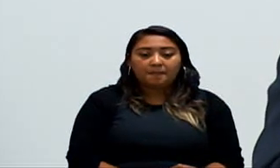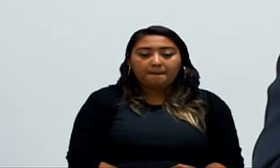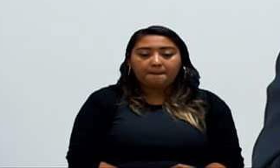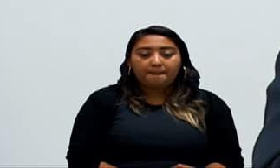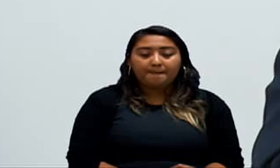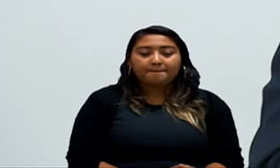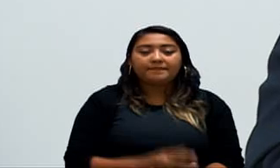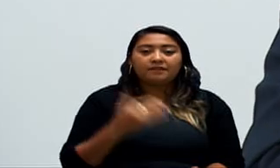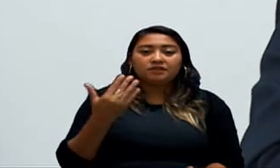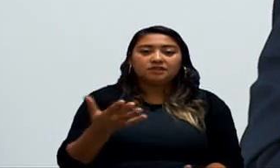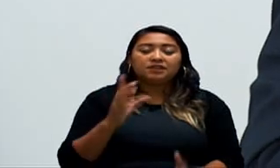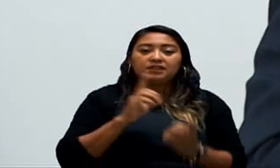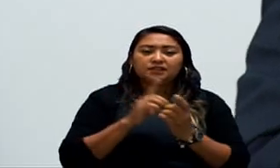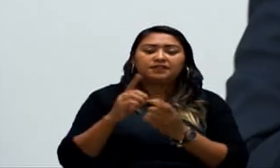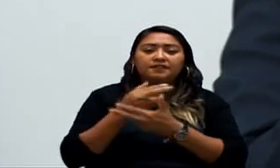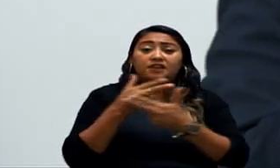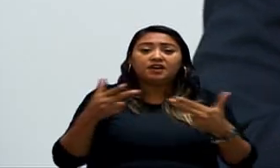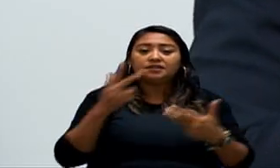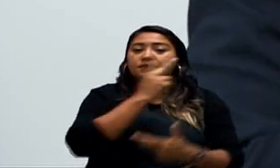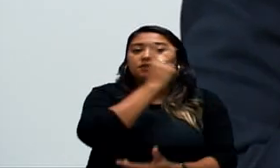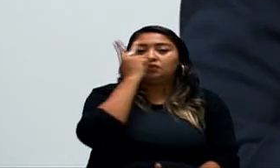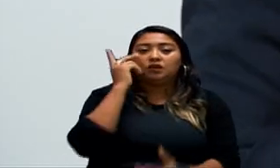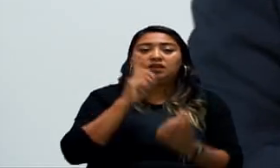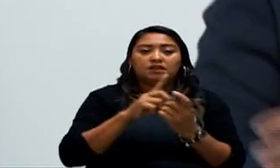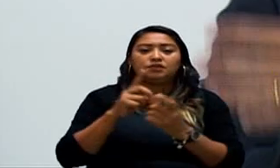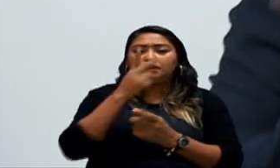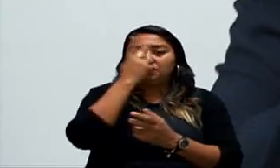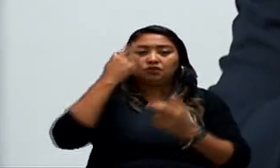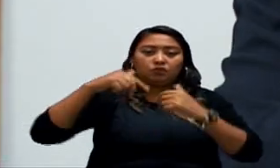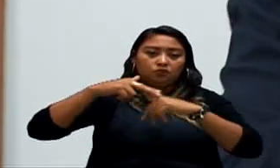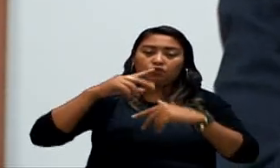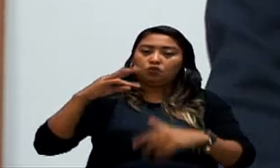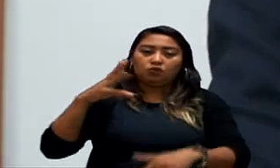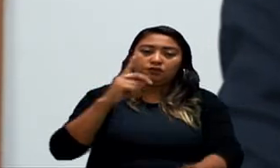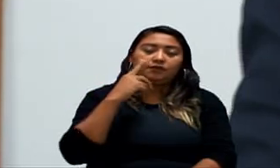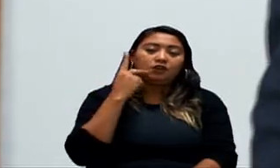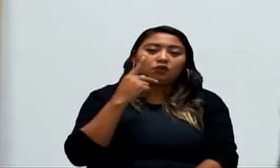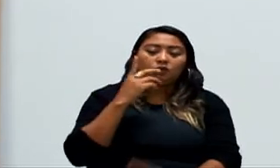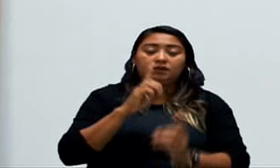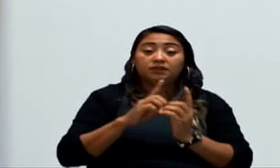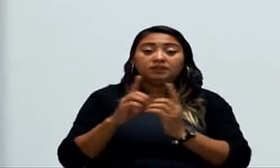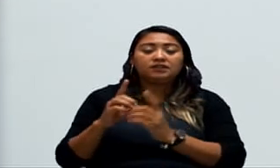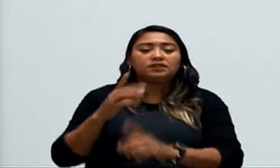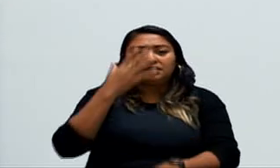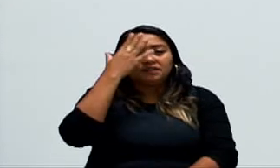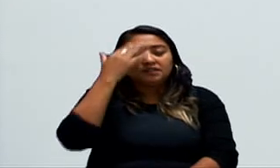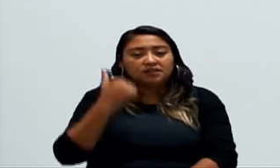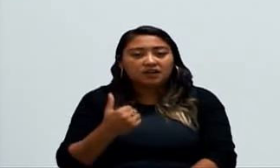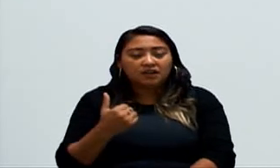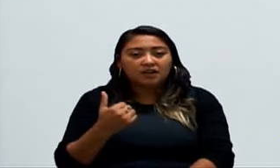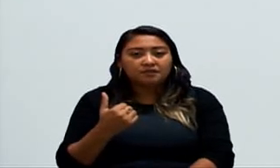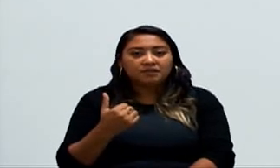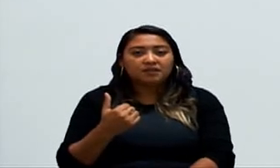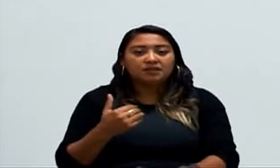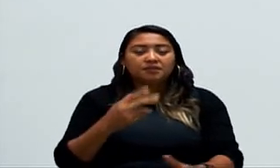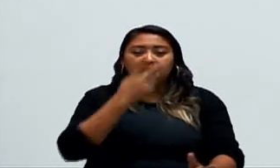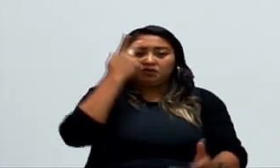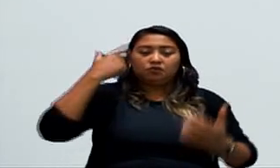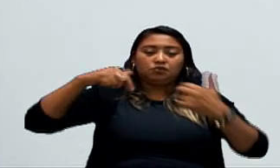Luiz, você que atende várias pessoas, atende a população, como todos aqui, todos os vereadores atendem, você sabe quanto a população sofre